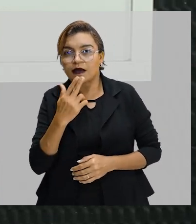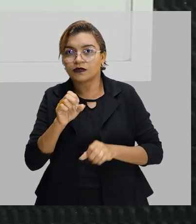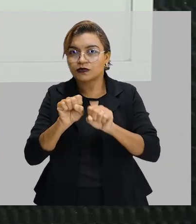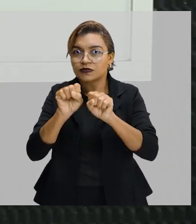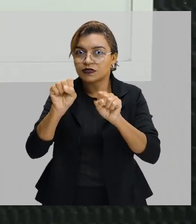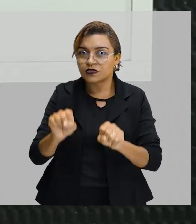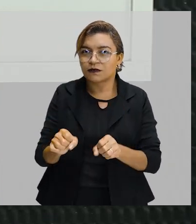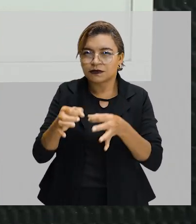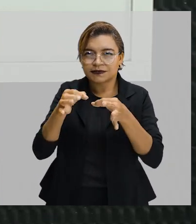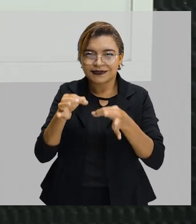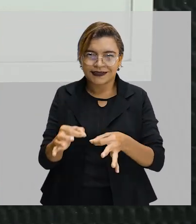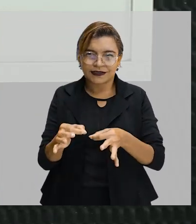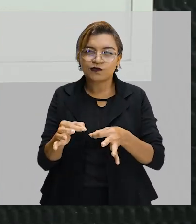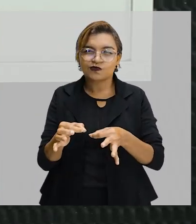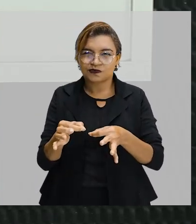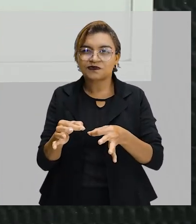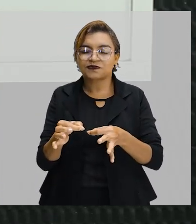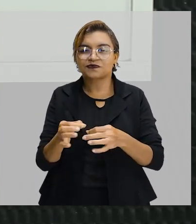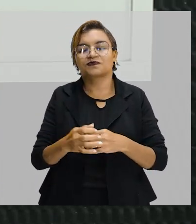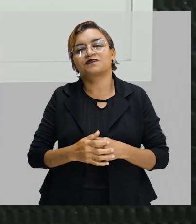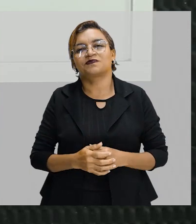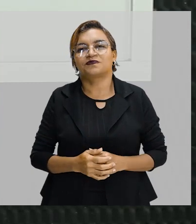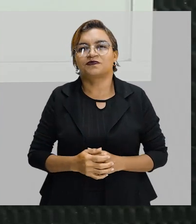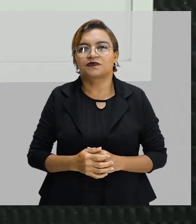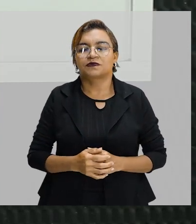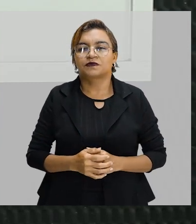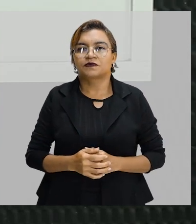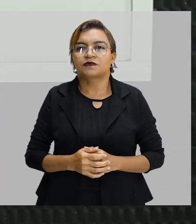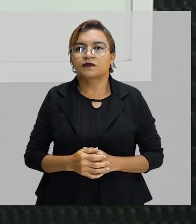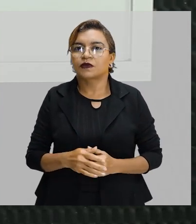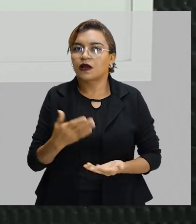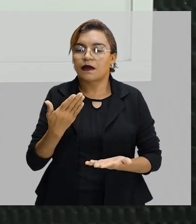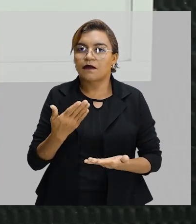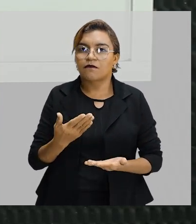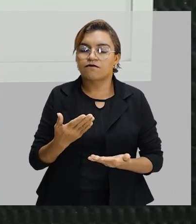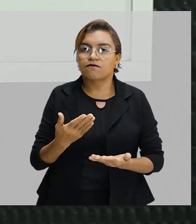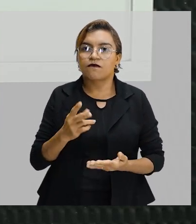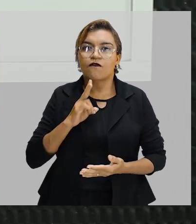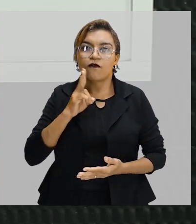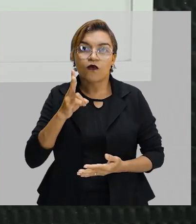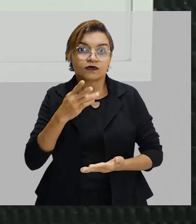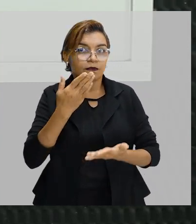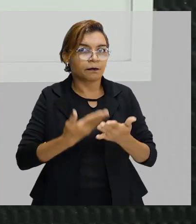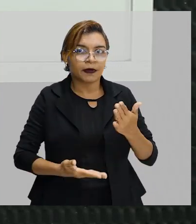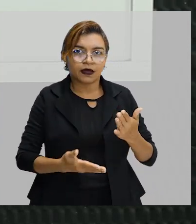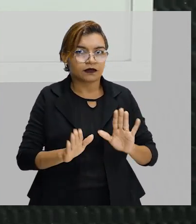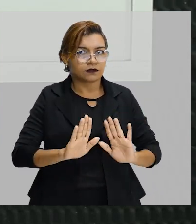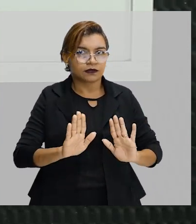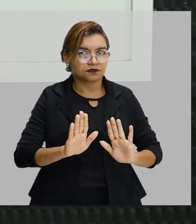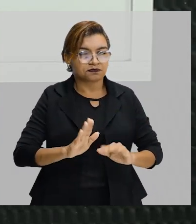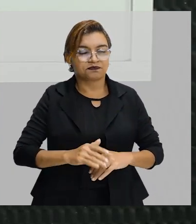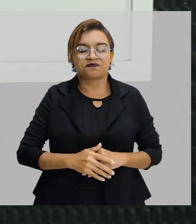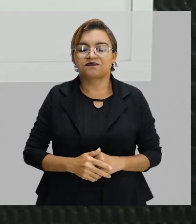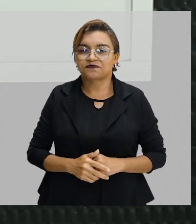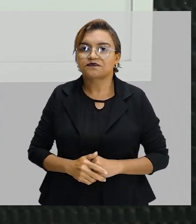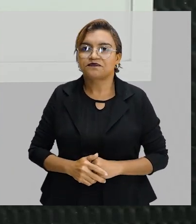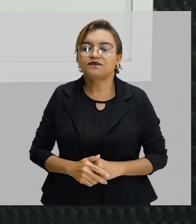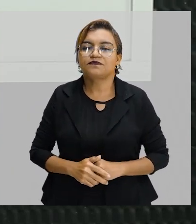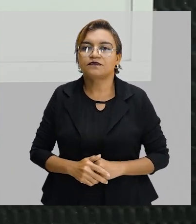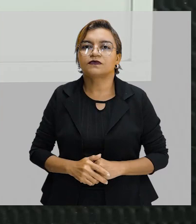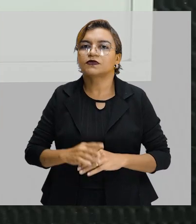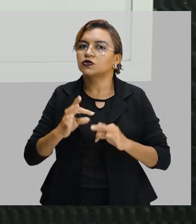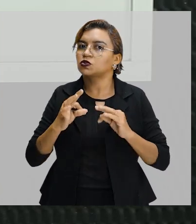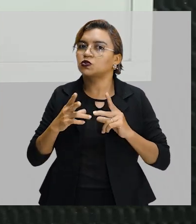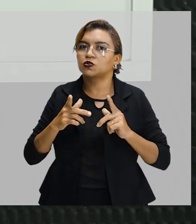ideal, certo? Um sistema ideal que não vai perder força para nenhum outro sistema, né?